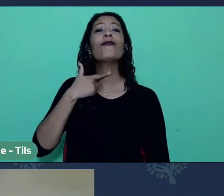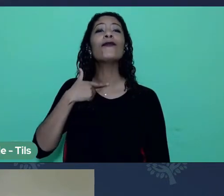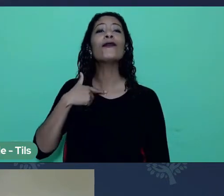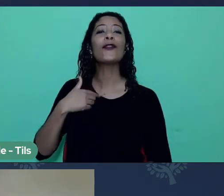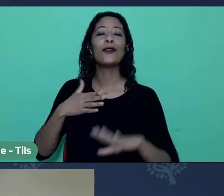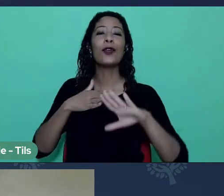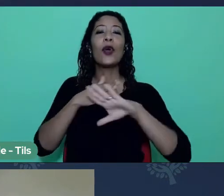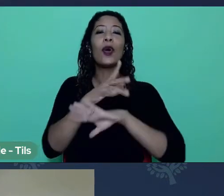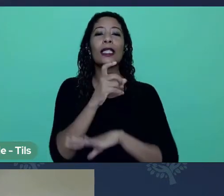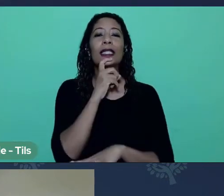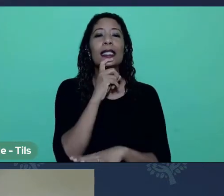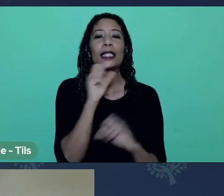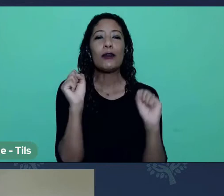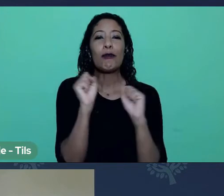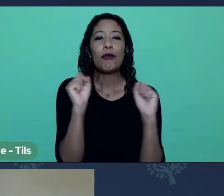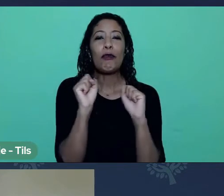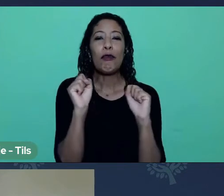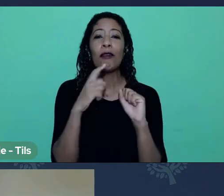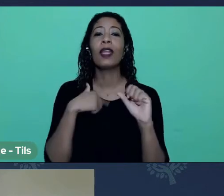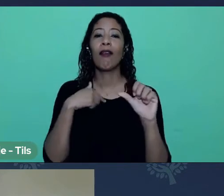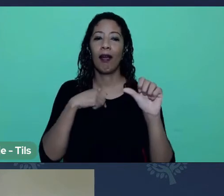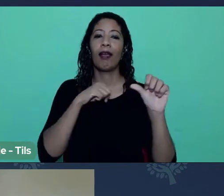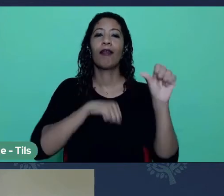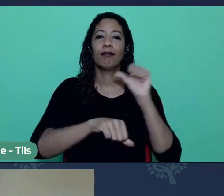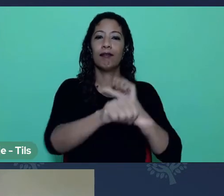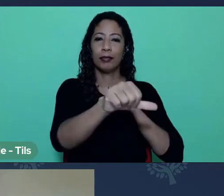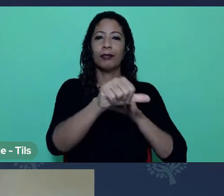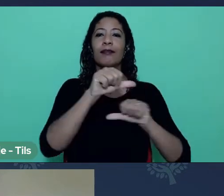Eu trocaria, viu, Carol?